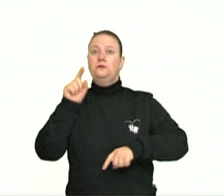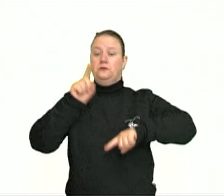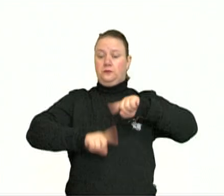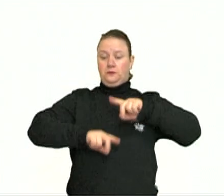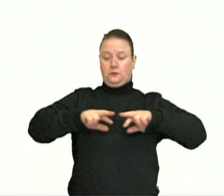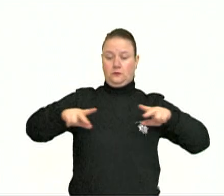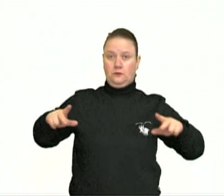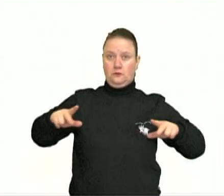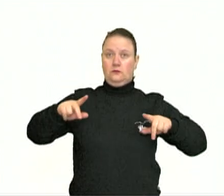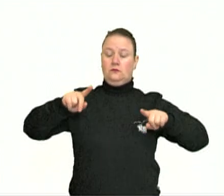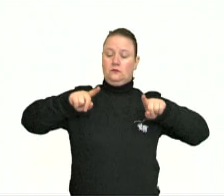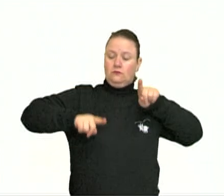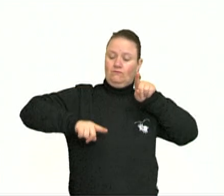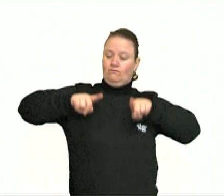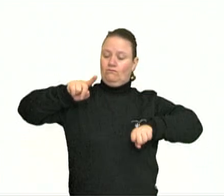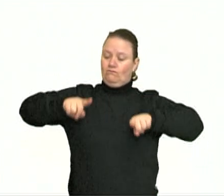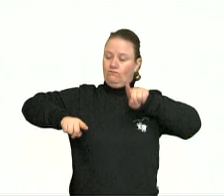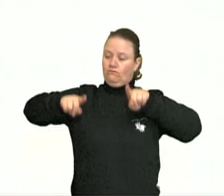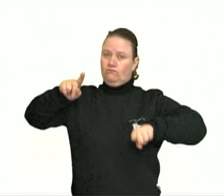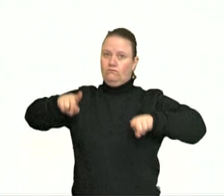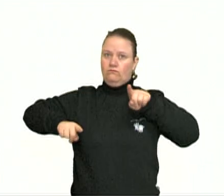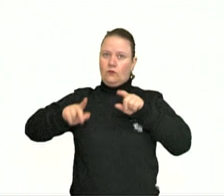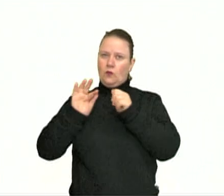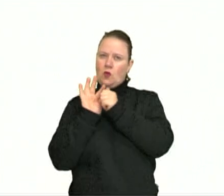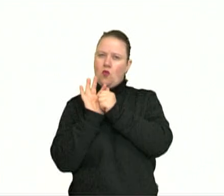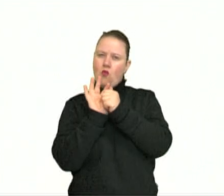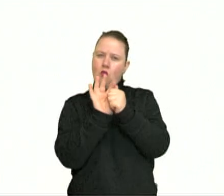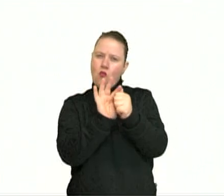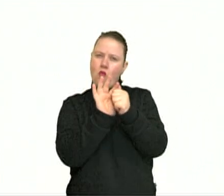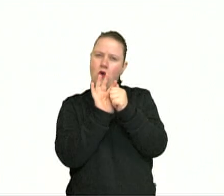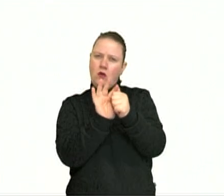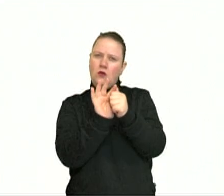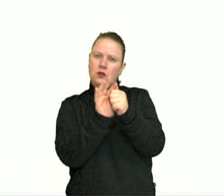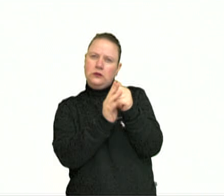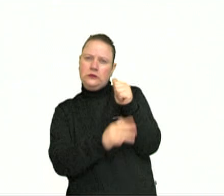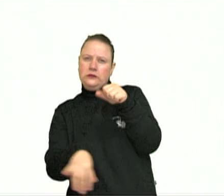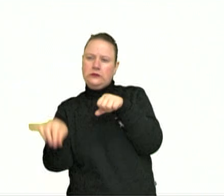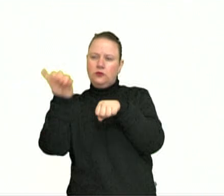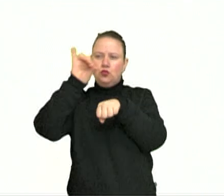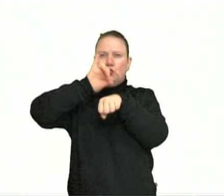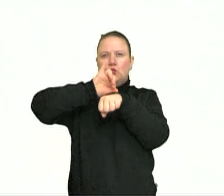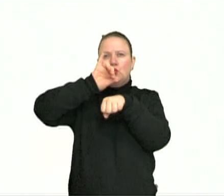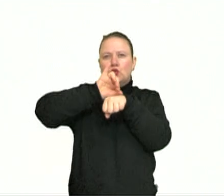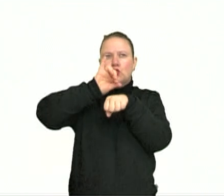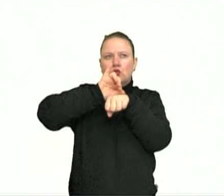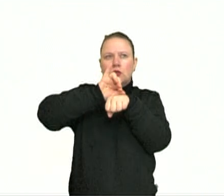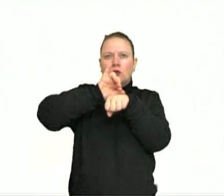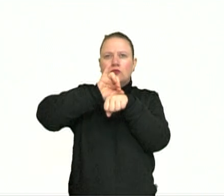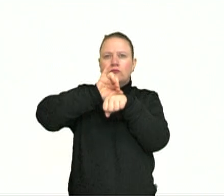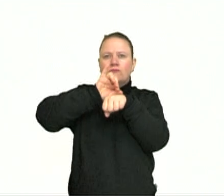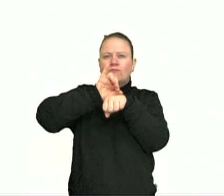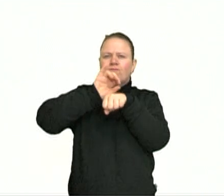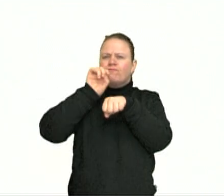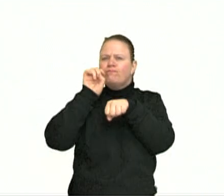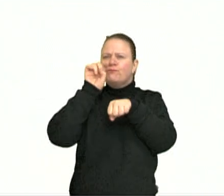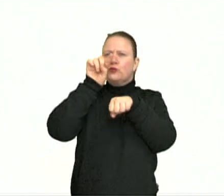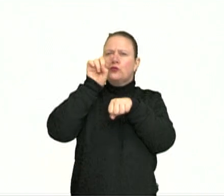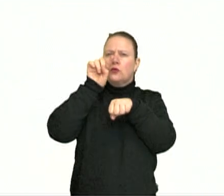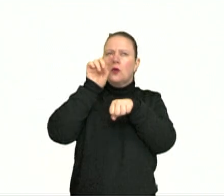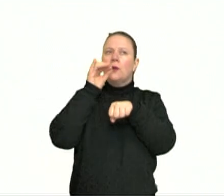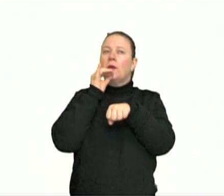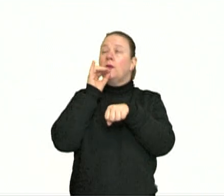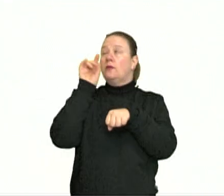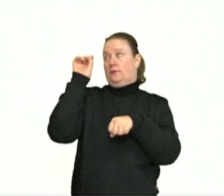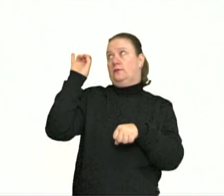objeto variar, é necessário que a força esteja apontada para o centro da curvatura da trajetória. Então vejam, aqui nós temos